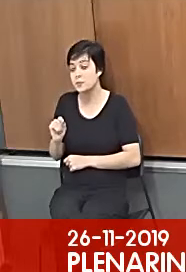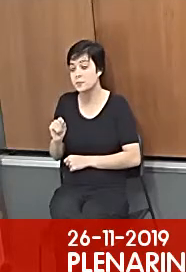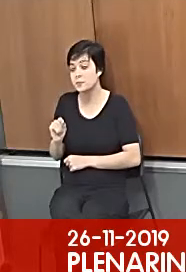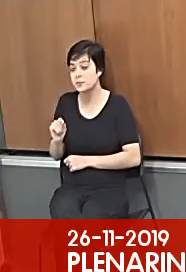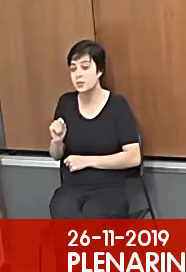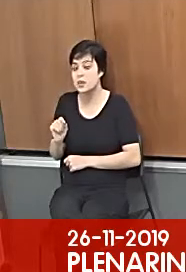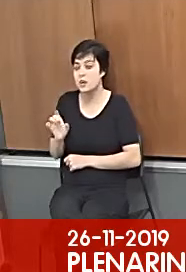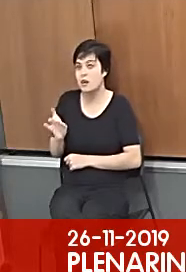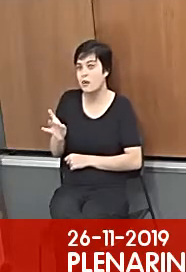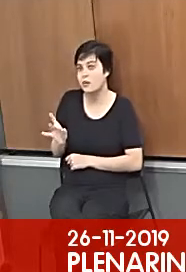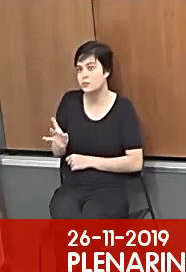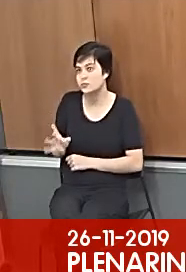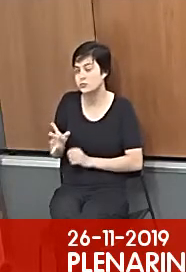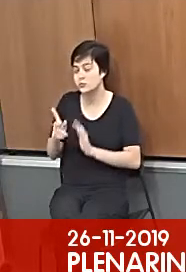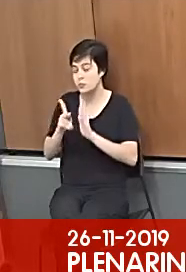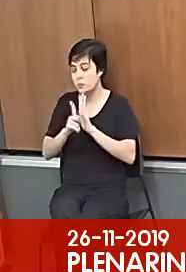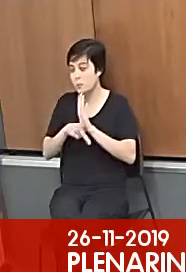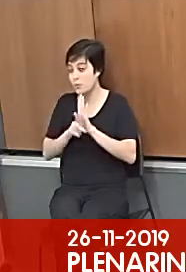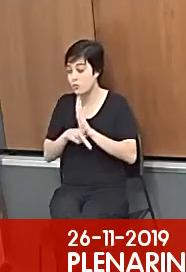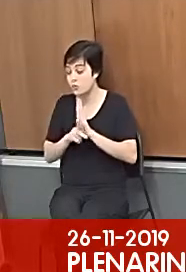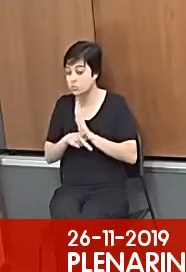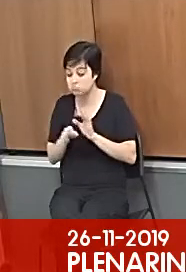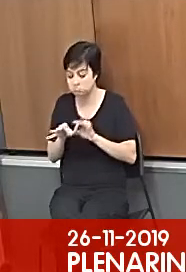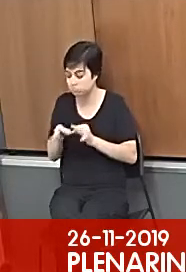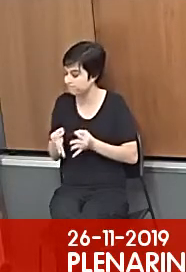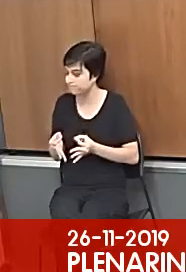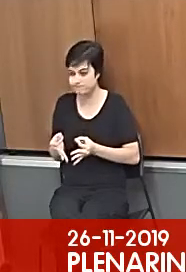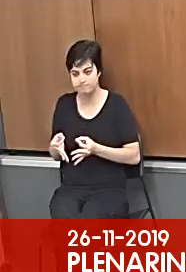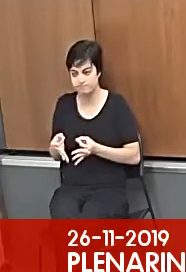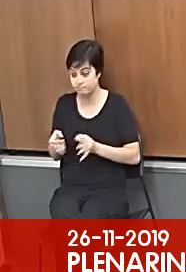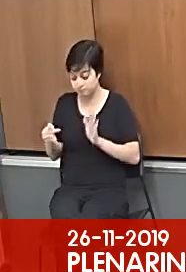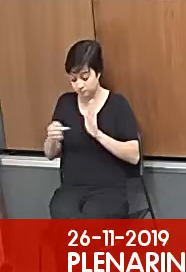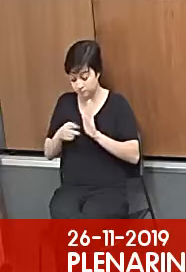Não basta apenas o projeto. É preciso